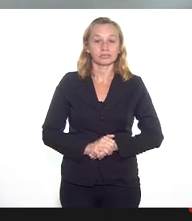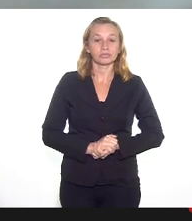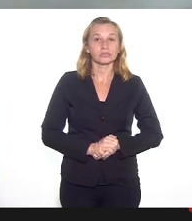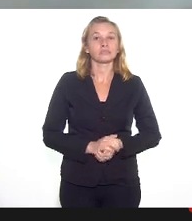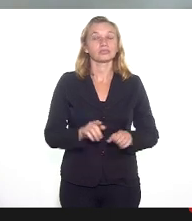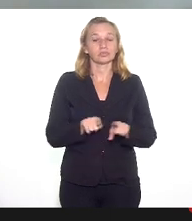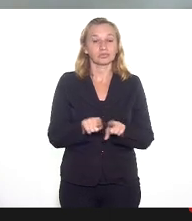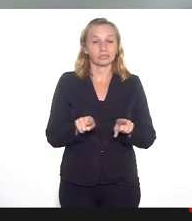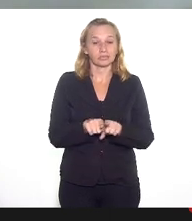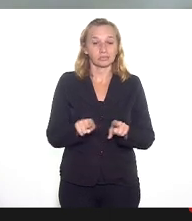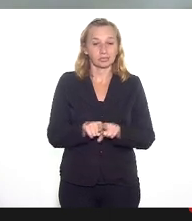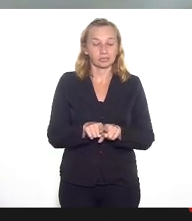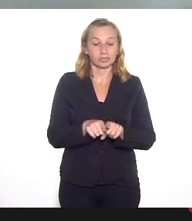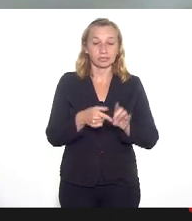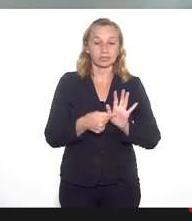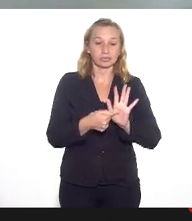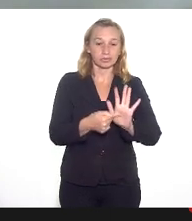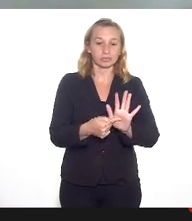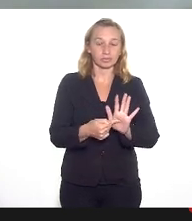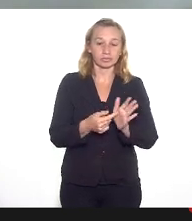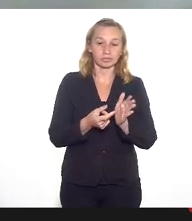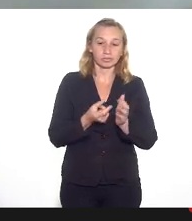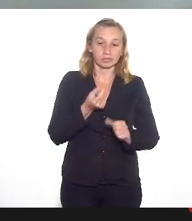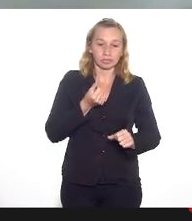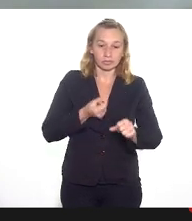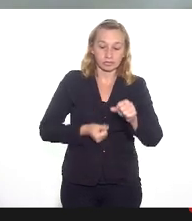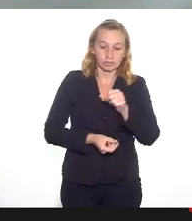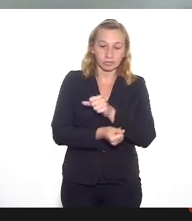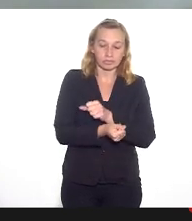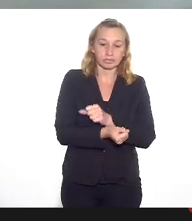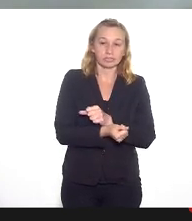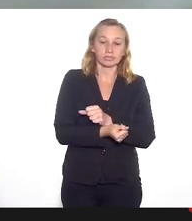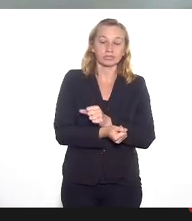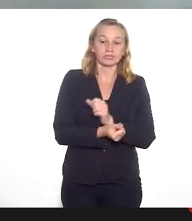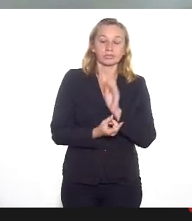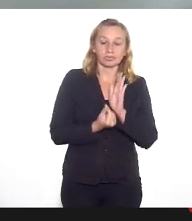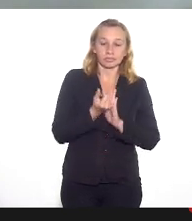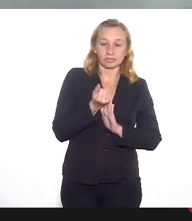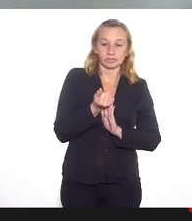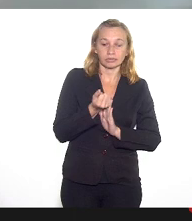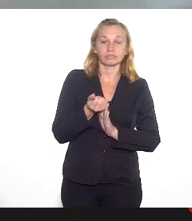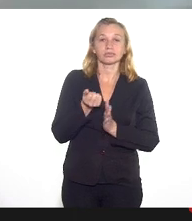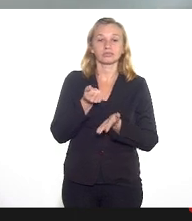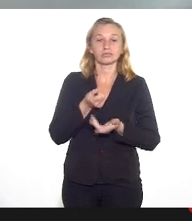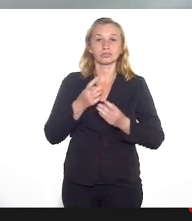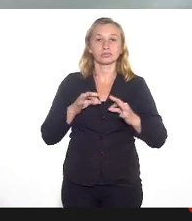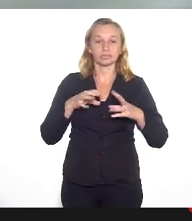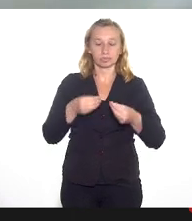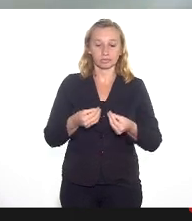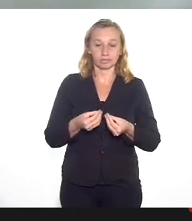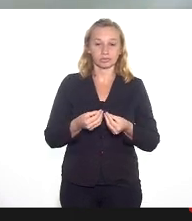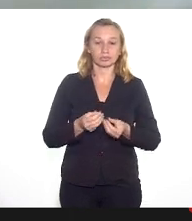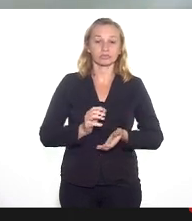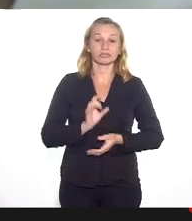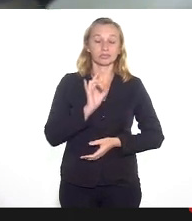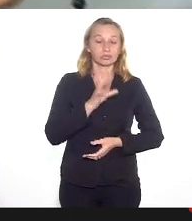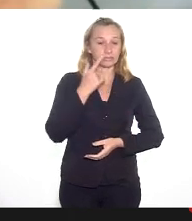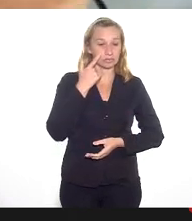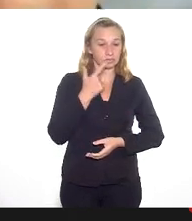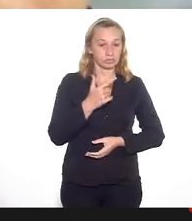e o endereço das demonstrações financeiras de 2020, a nota explicativa. É só entrar aí